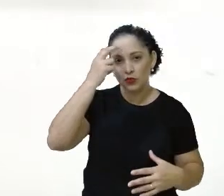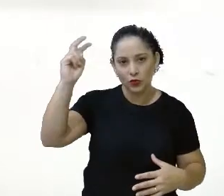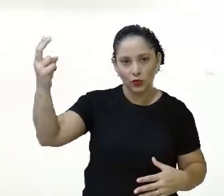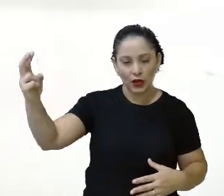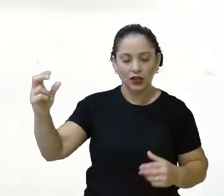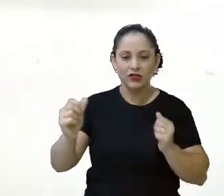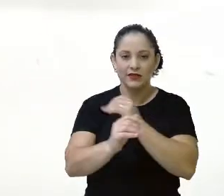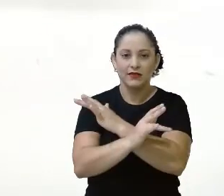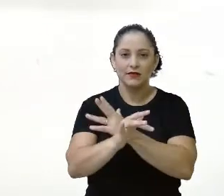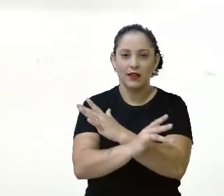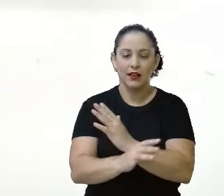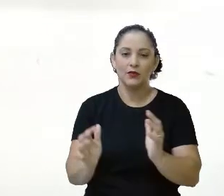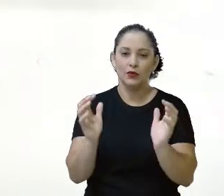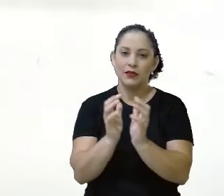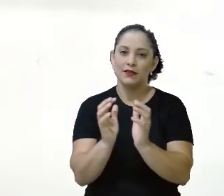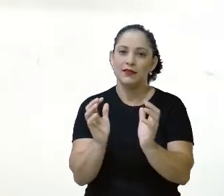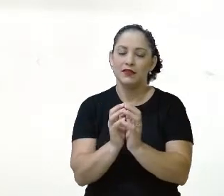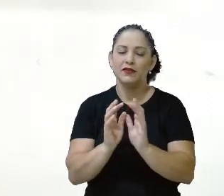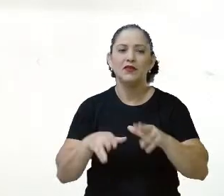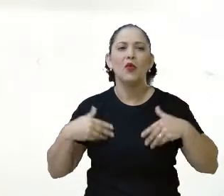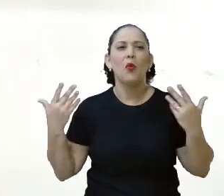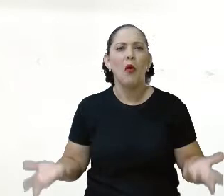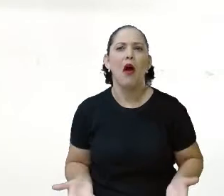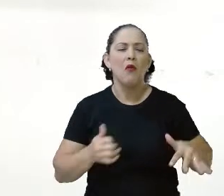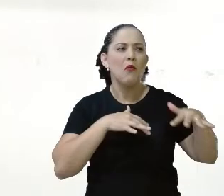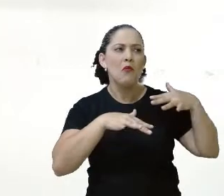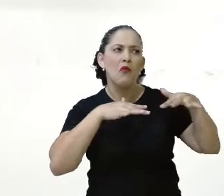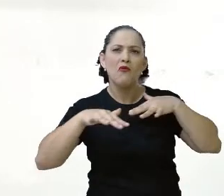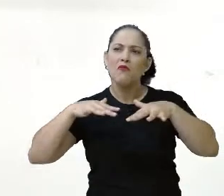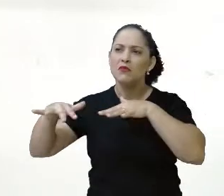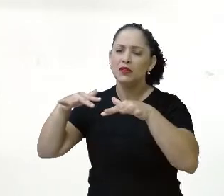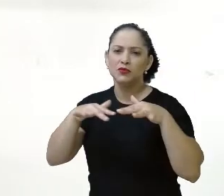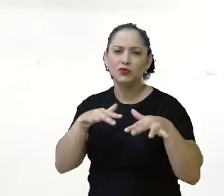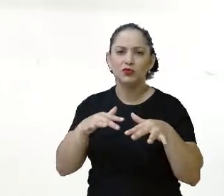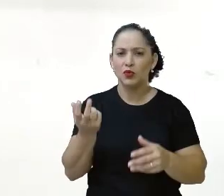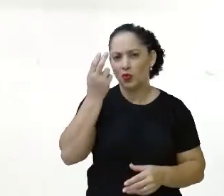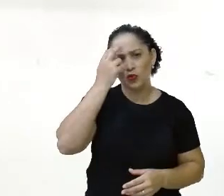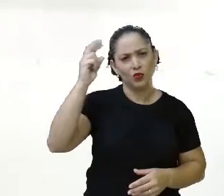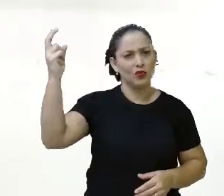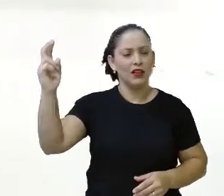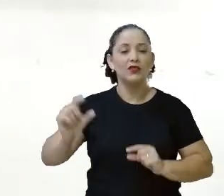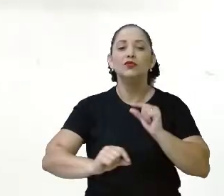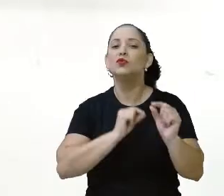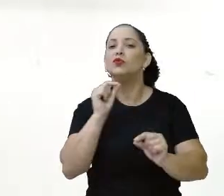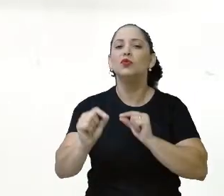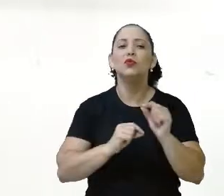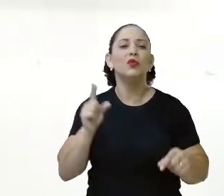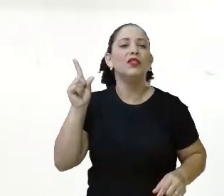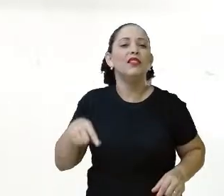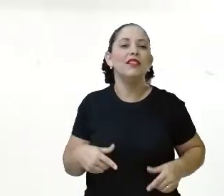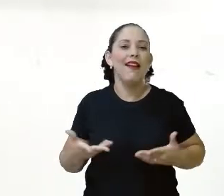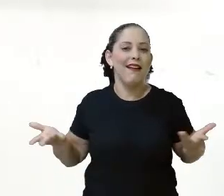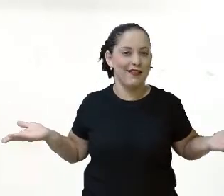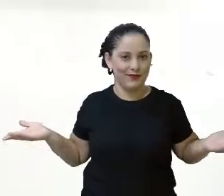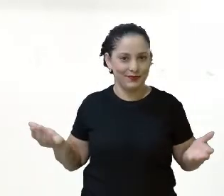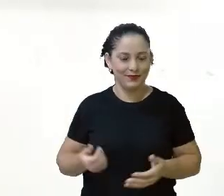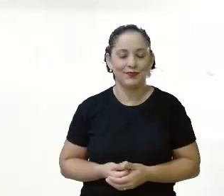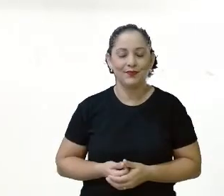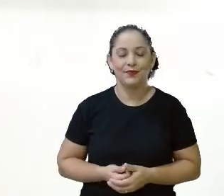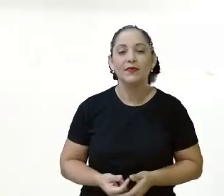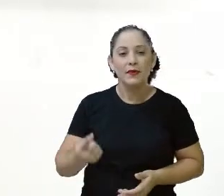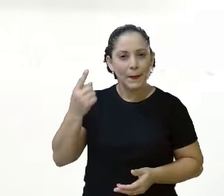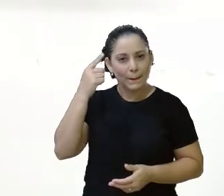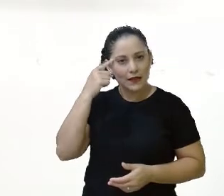Recife. Mas que manifestações culturais é essa, professora? O que são manifestações culturais? Ora, a gente vai